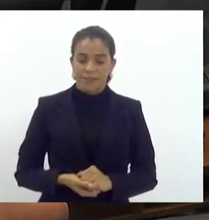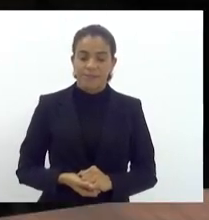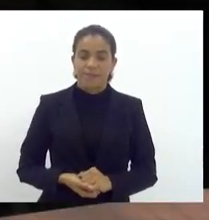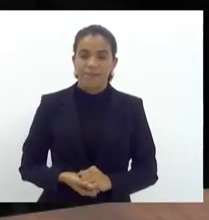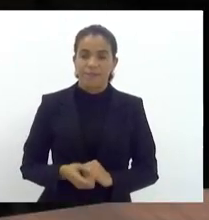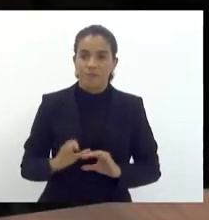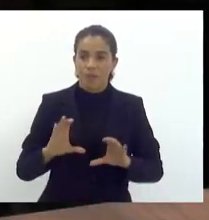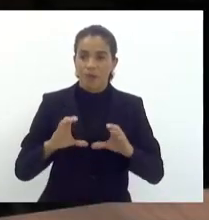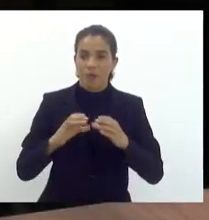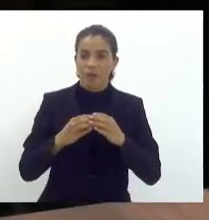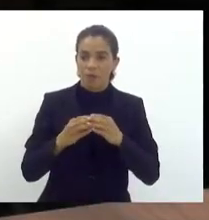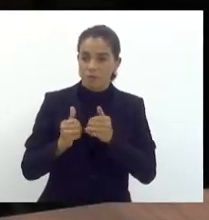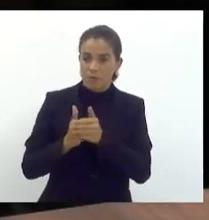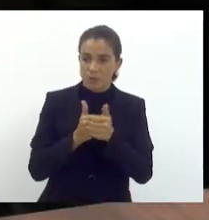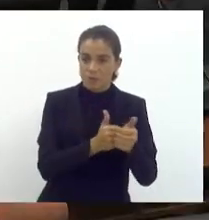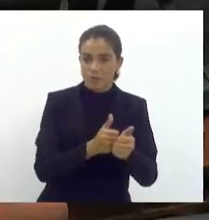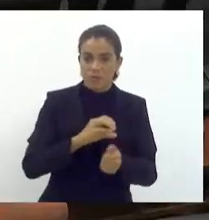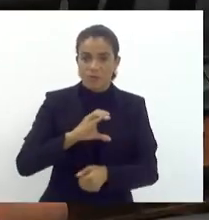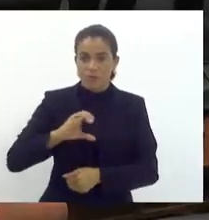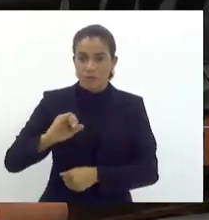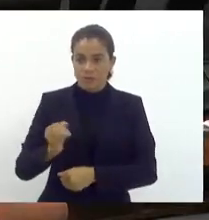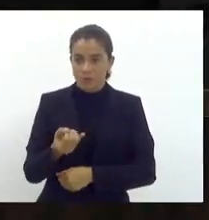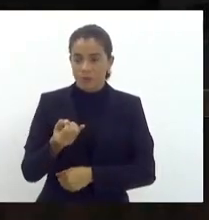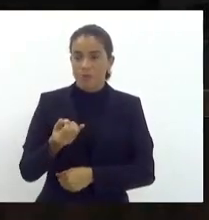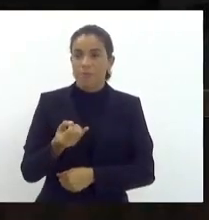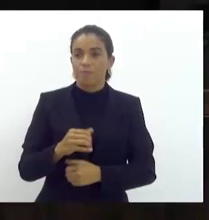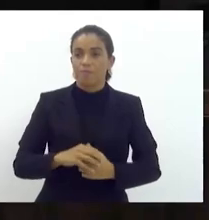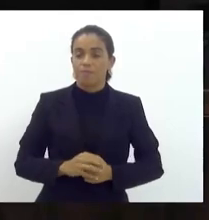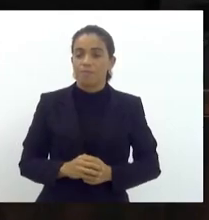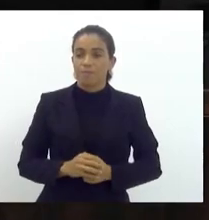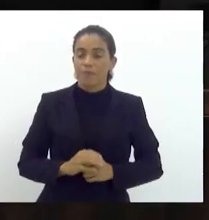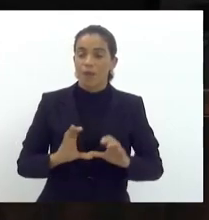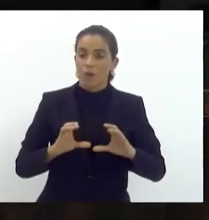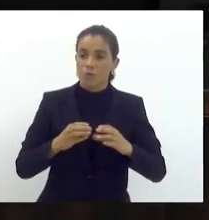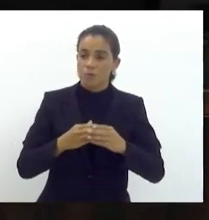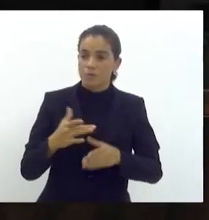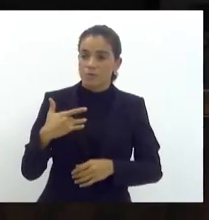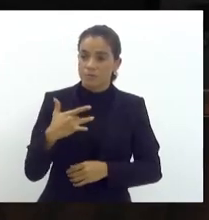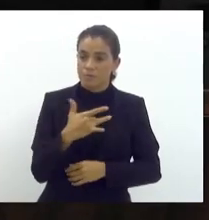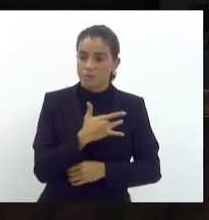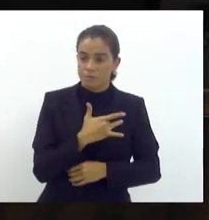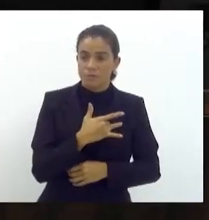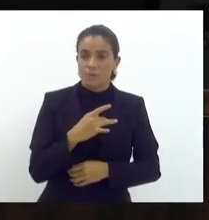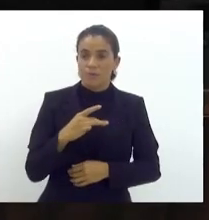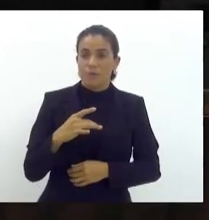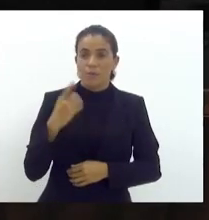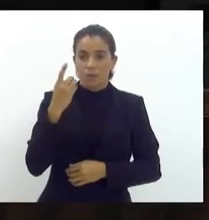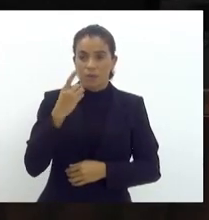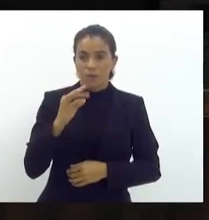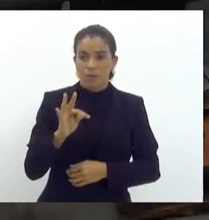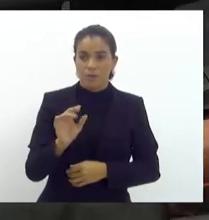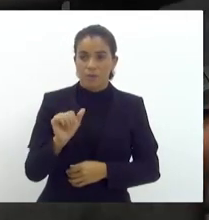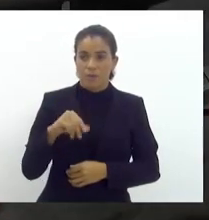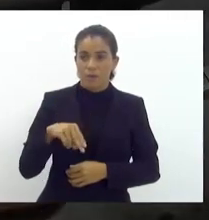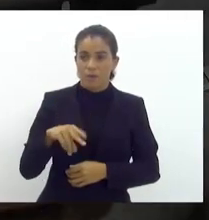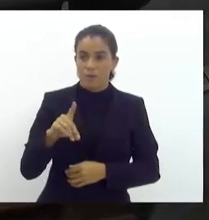comissão acompanha essa J Presidente Obrigado Deputado pela comissão de saúde Deputado Tande Vieira